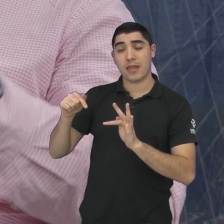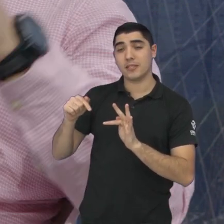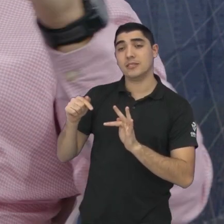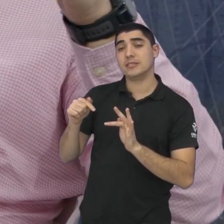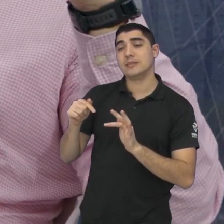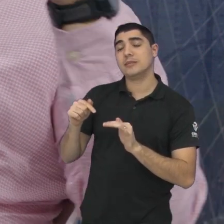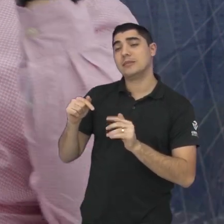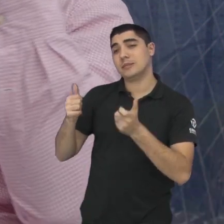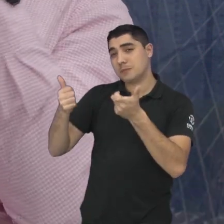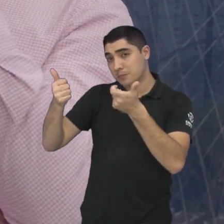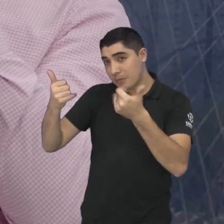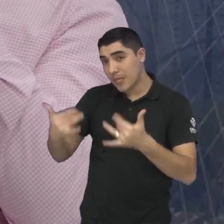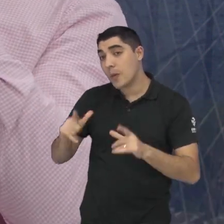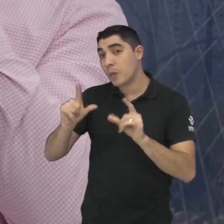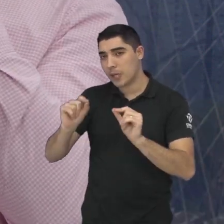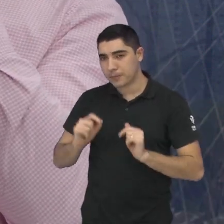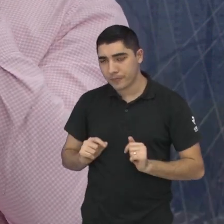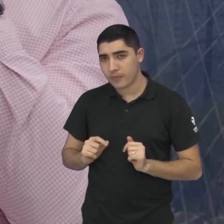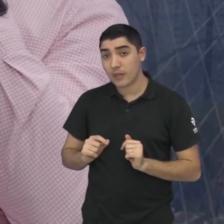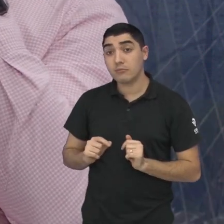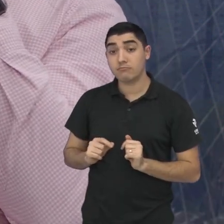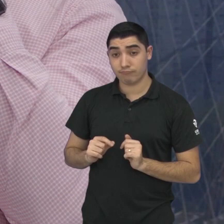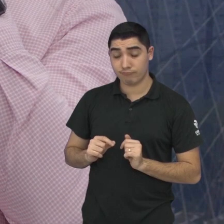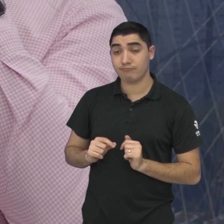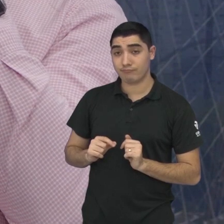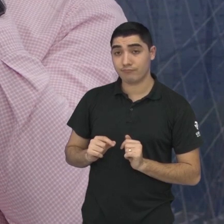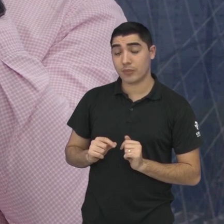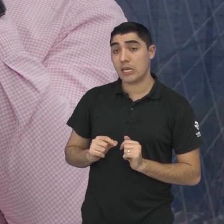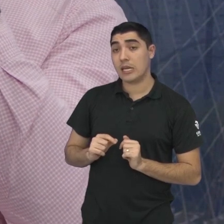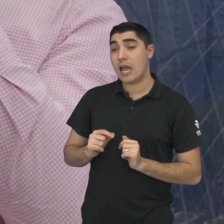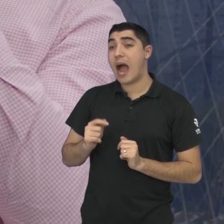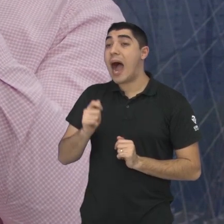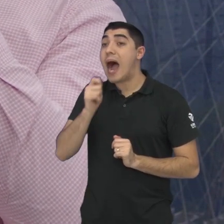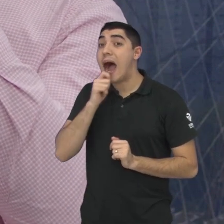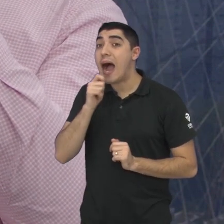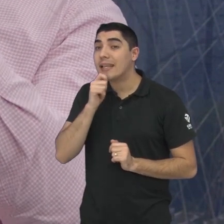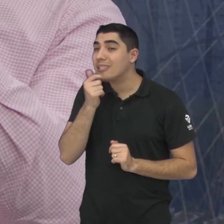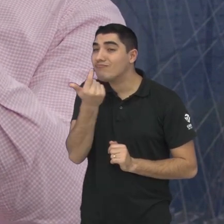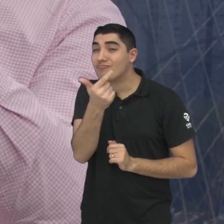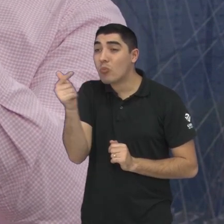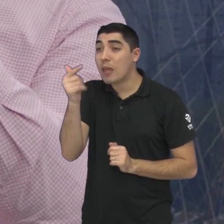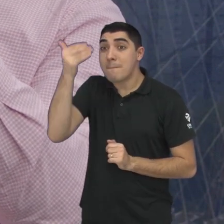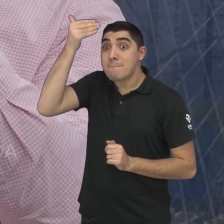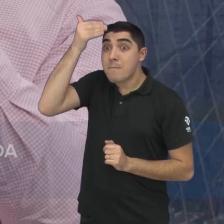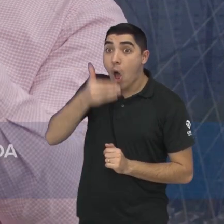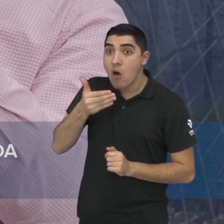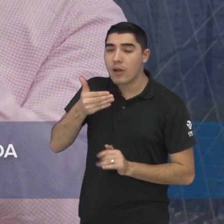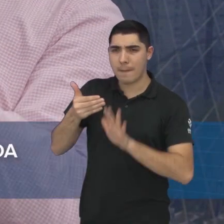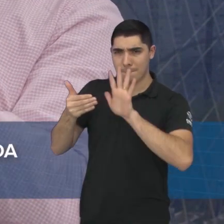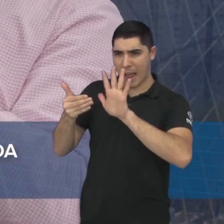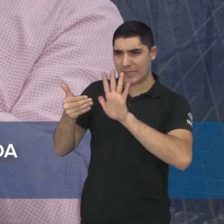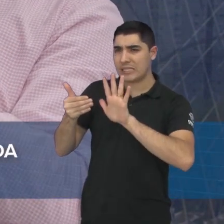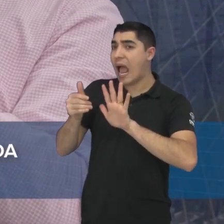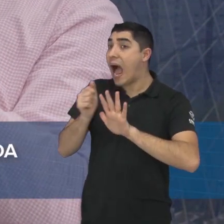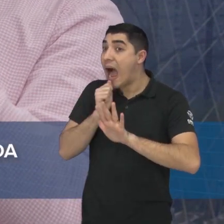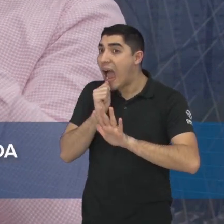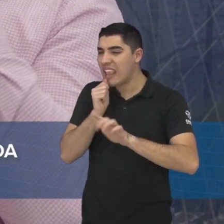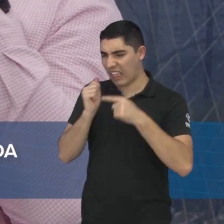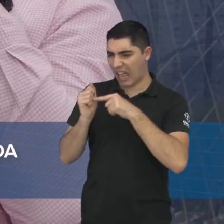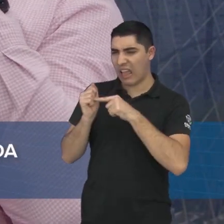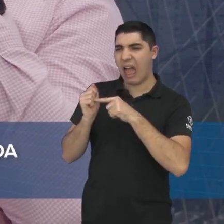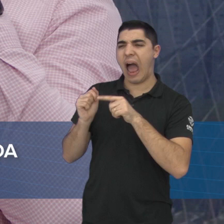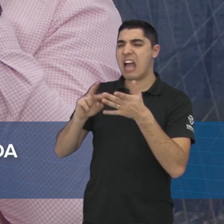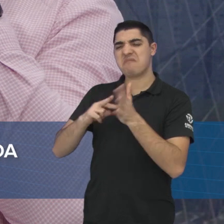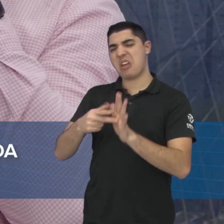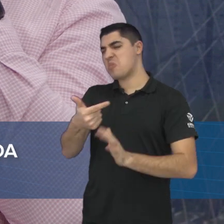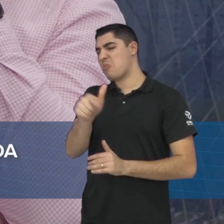que propagou. Ele diz que a ausência de evidência não é evidência de ausência. Quer dizer, o fato de a gente não